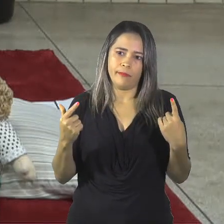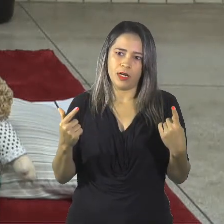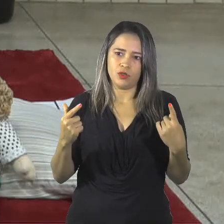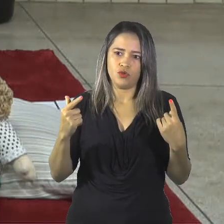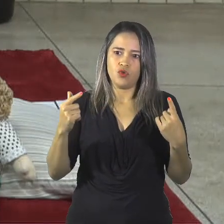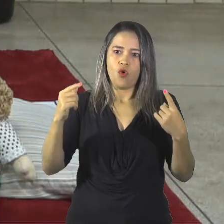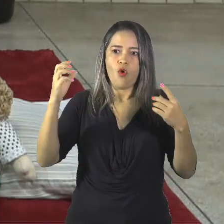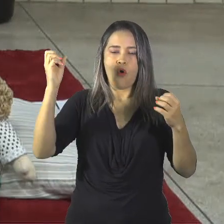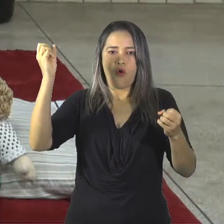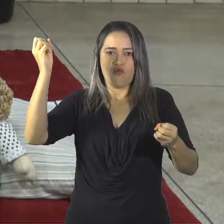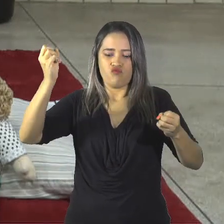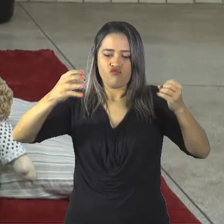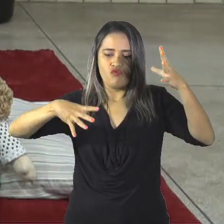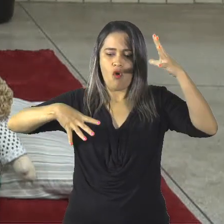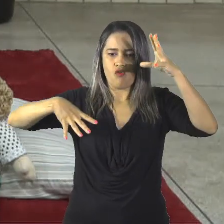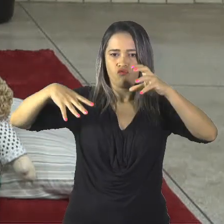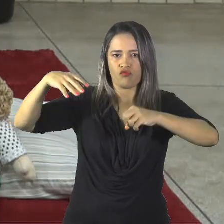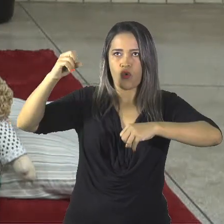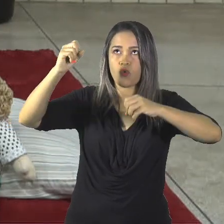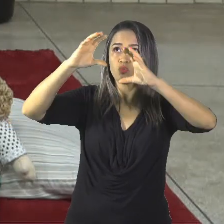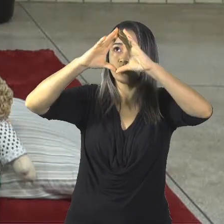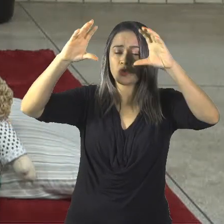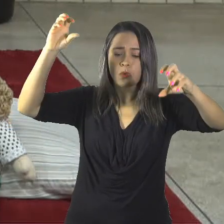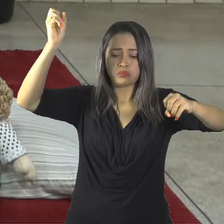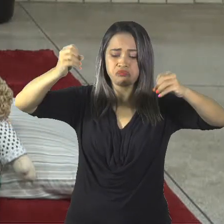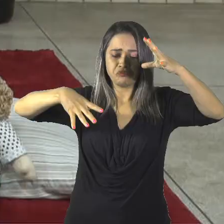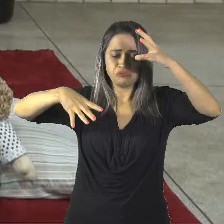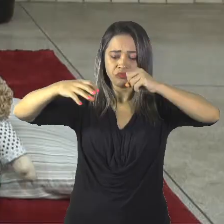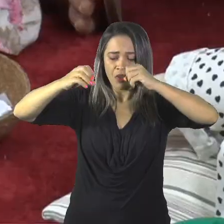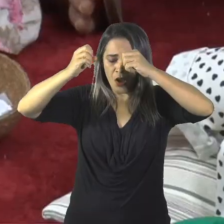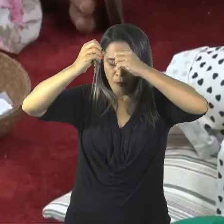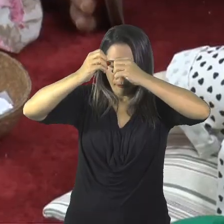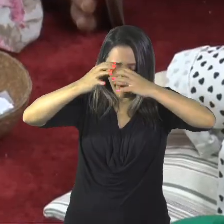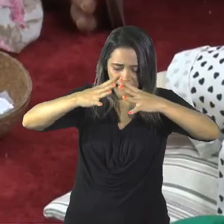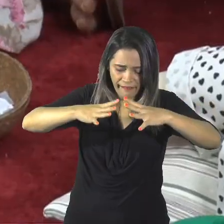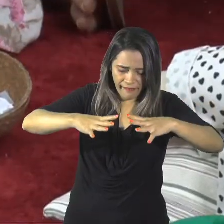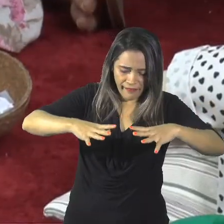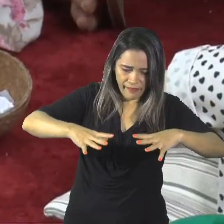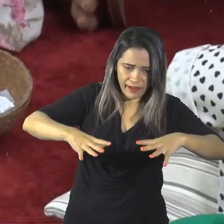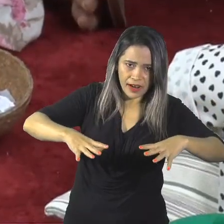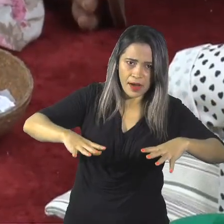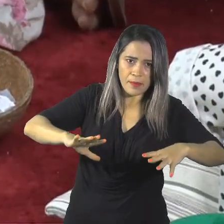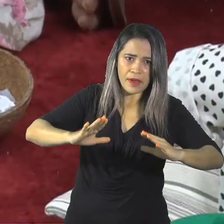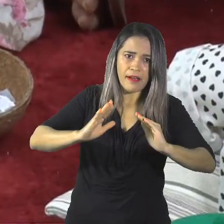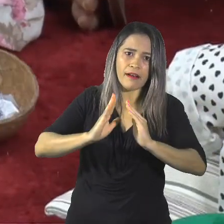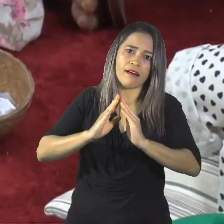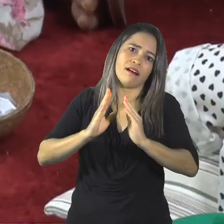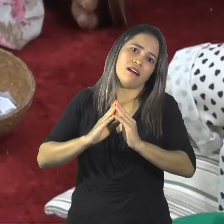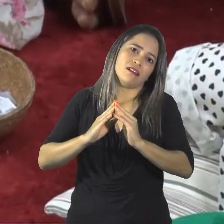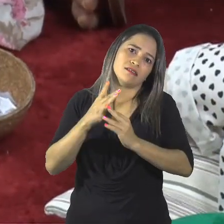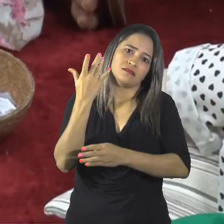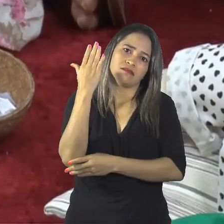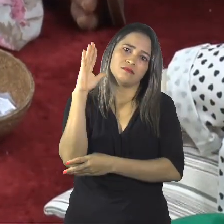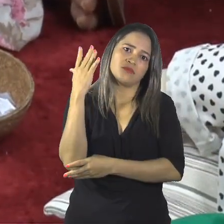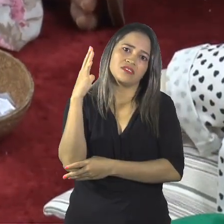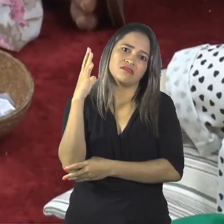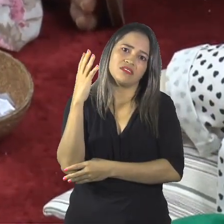céu e queimaram toda a minha casa, feita de madeira.